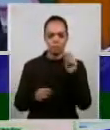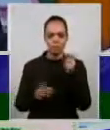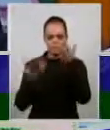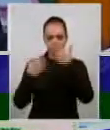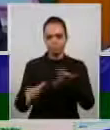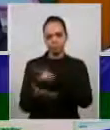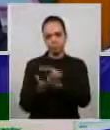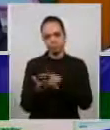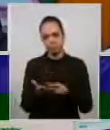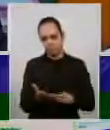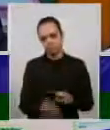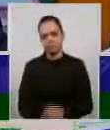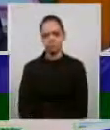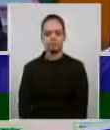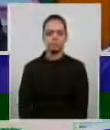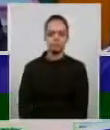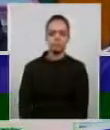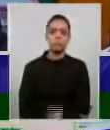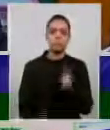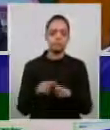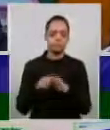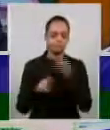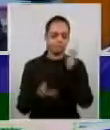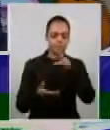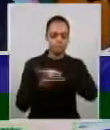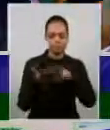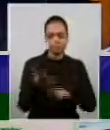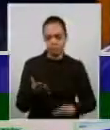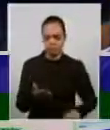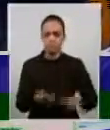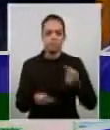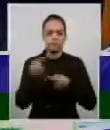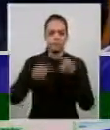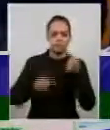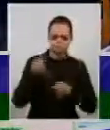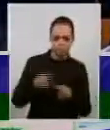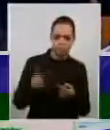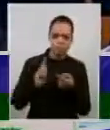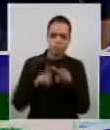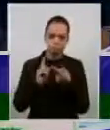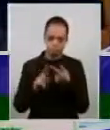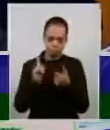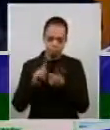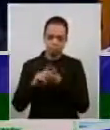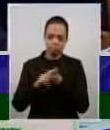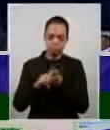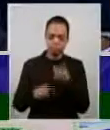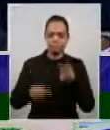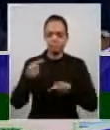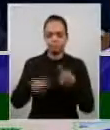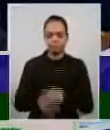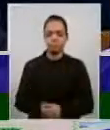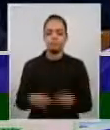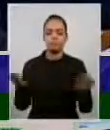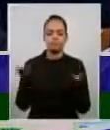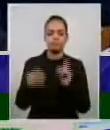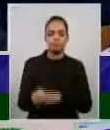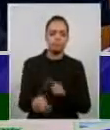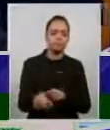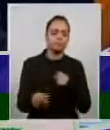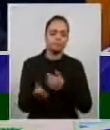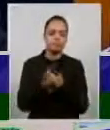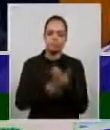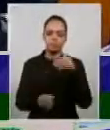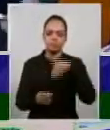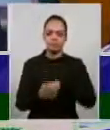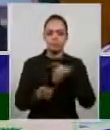dispensa de leitura, uma vez que já foram lidas, debatidas em primeiro turno. Nesse momento, eu coloco